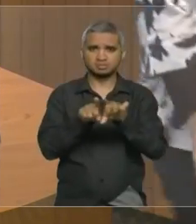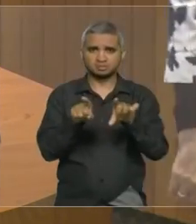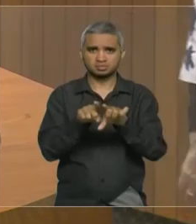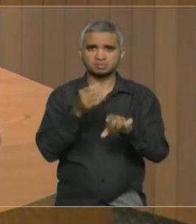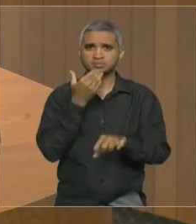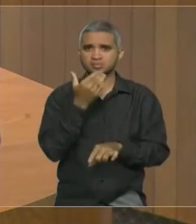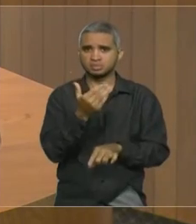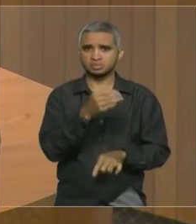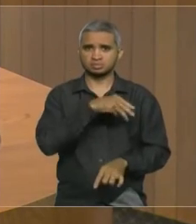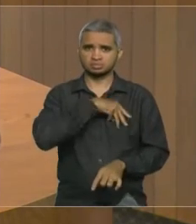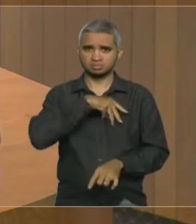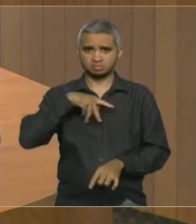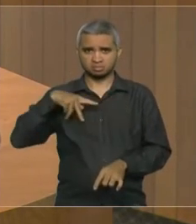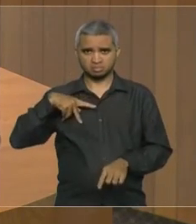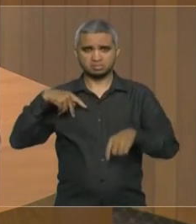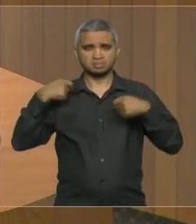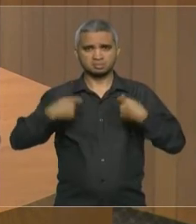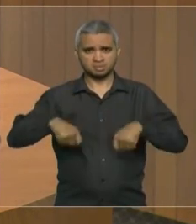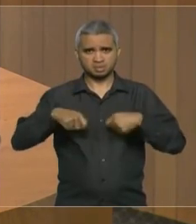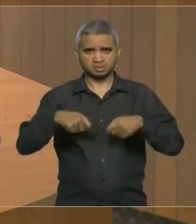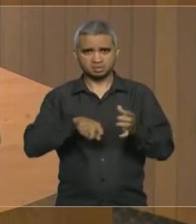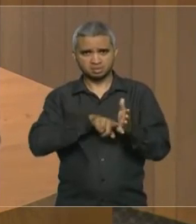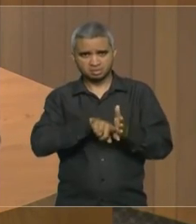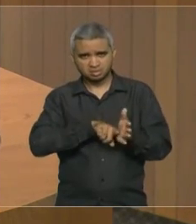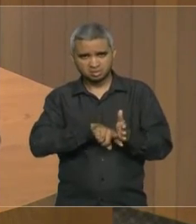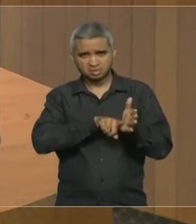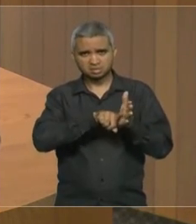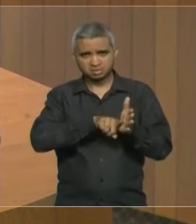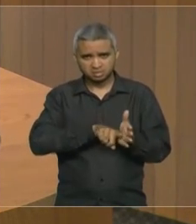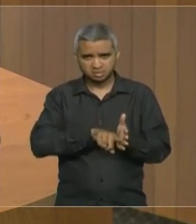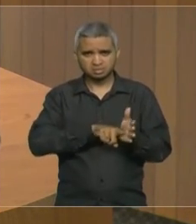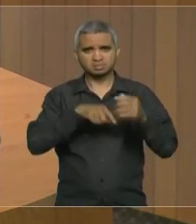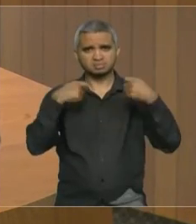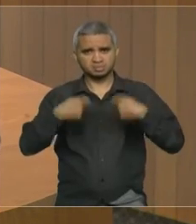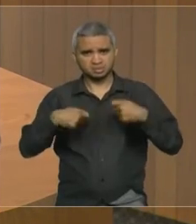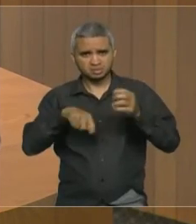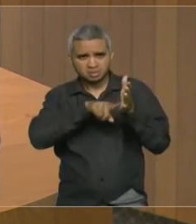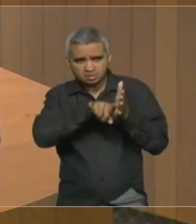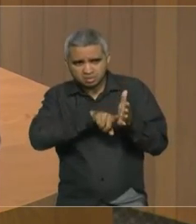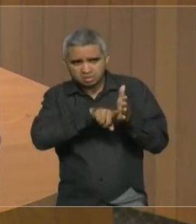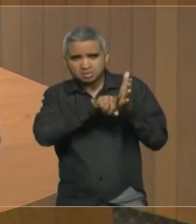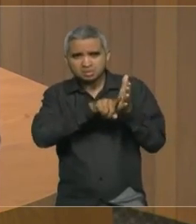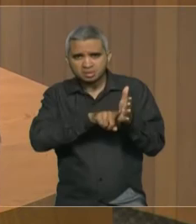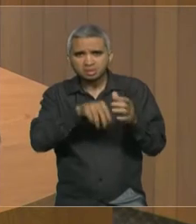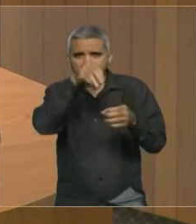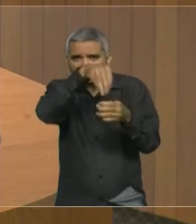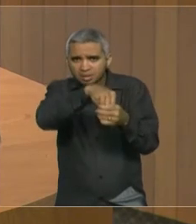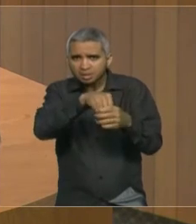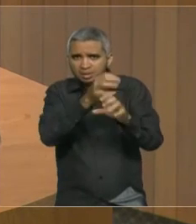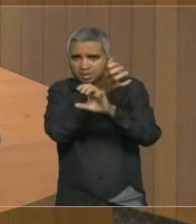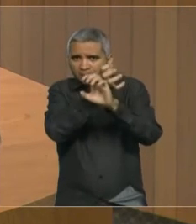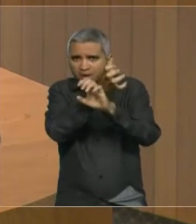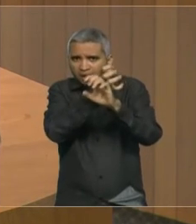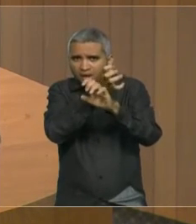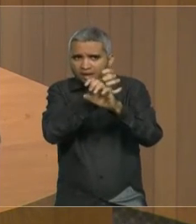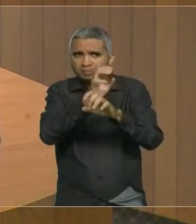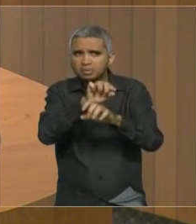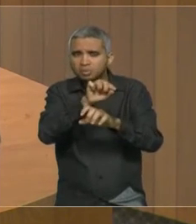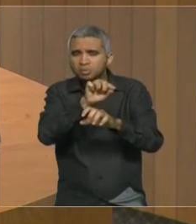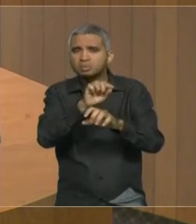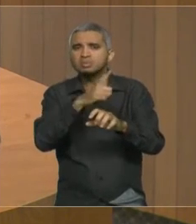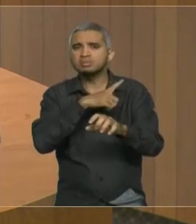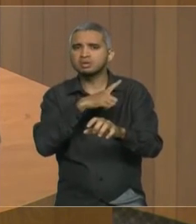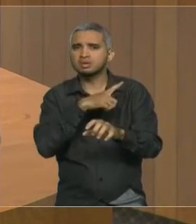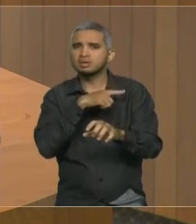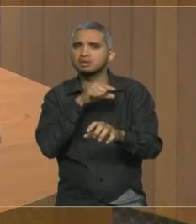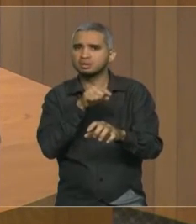Público para que possa investigar, para que possa averiguar o que está acontecendo na CAEMA com esses altos cargos e que,